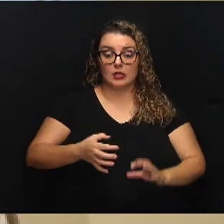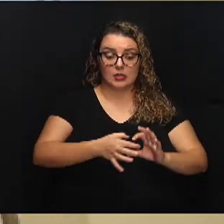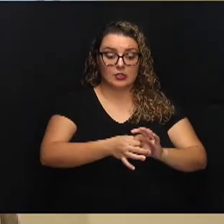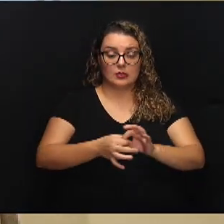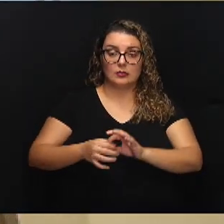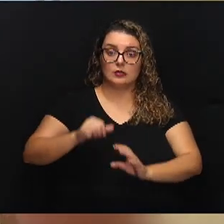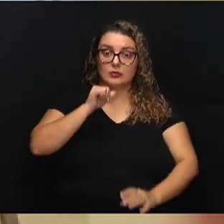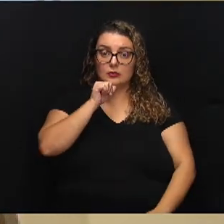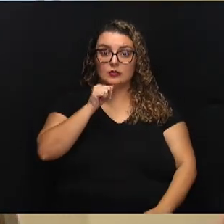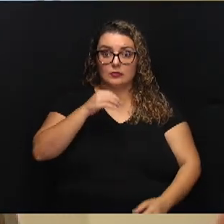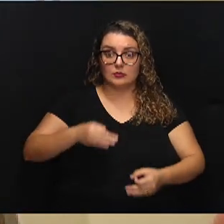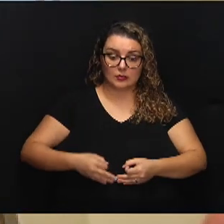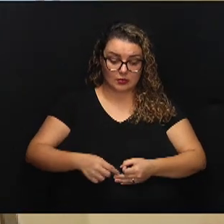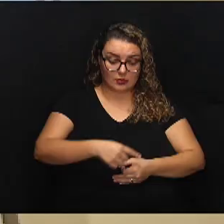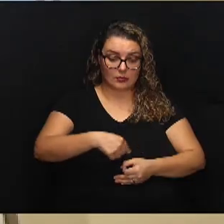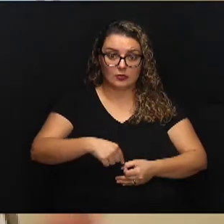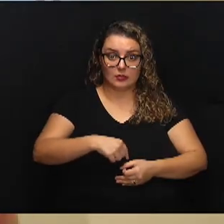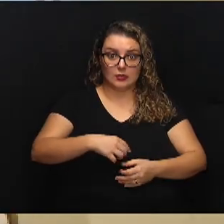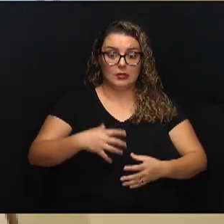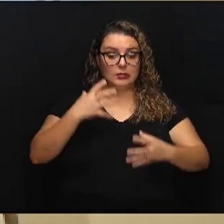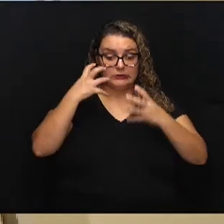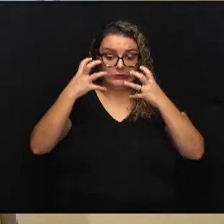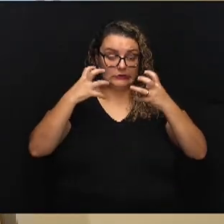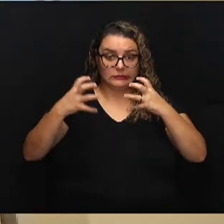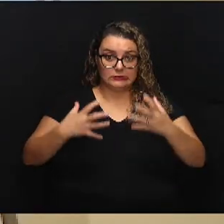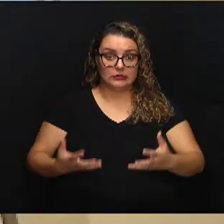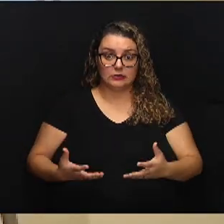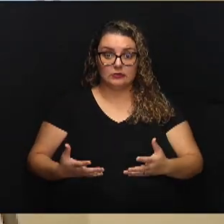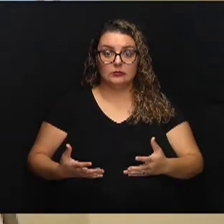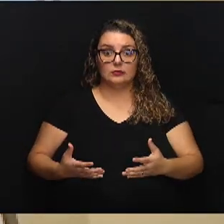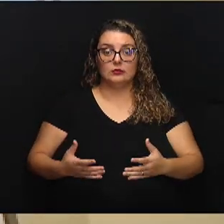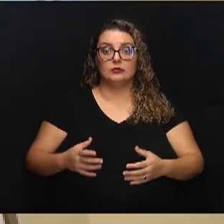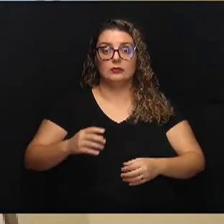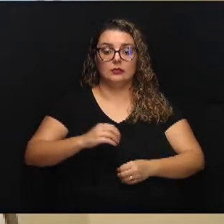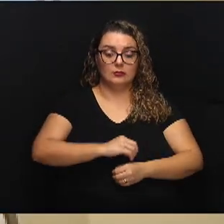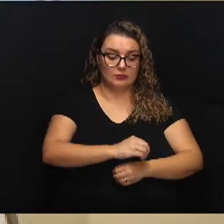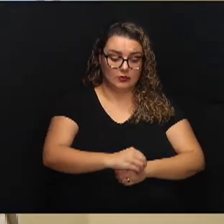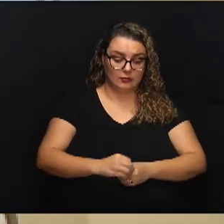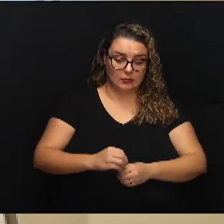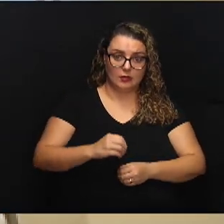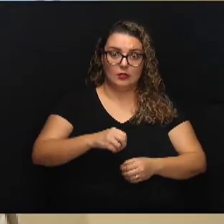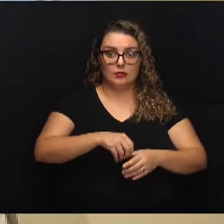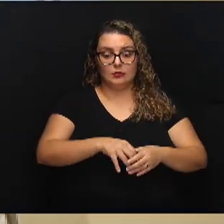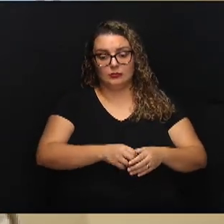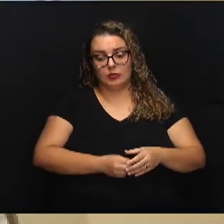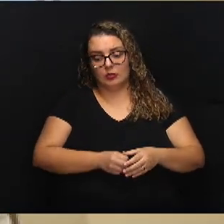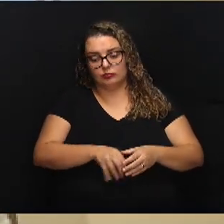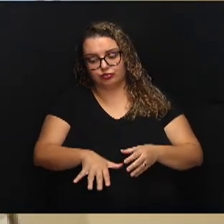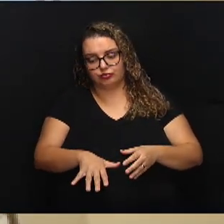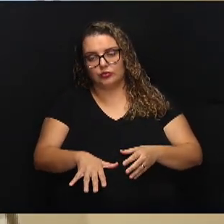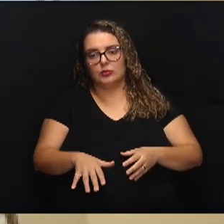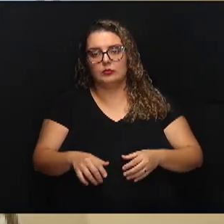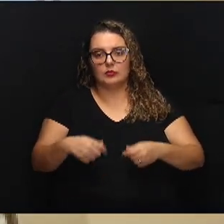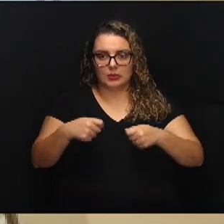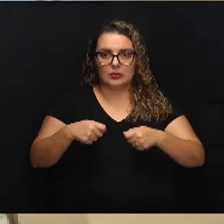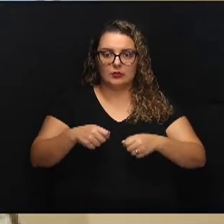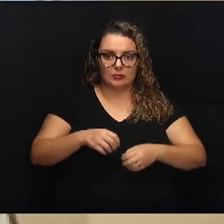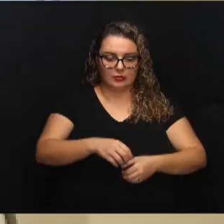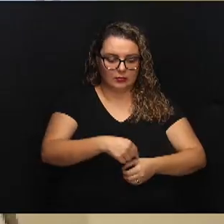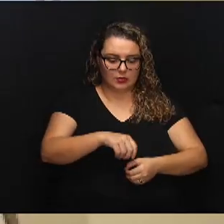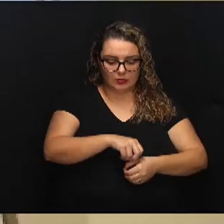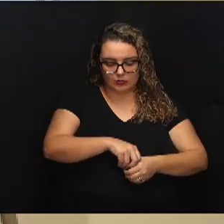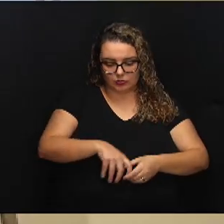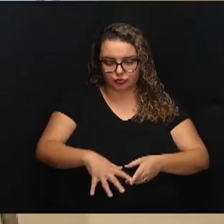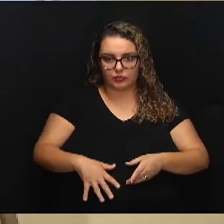o ovário passa por um momento de estresse. Ele gera o óvulo tem que ser expulso dele, né, de dentro do